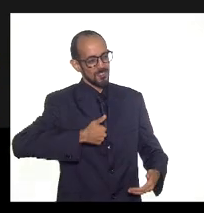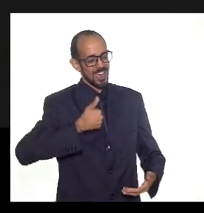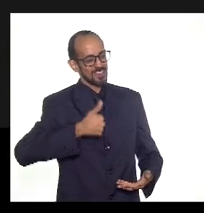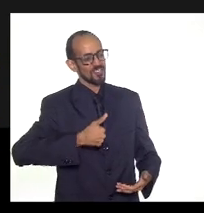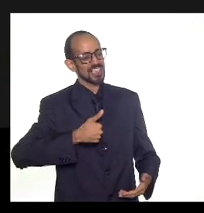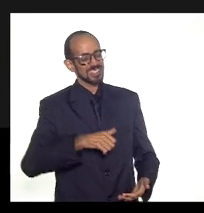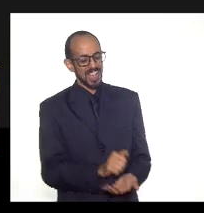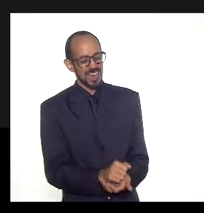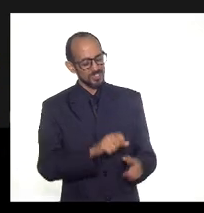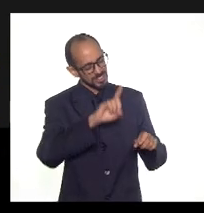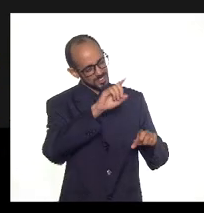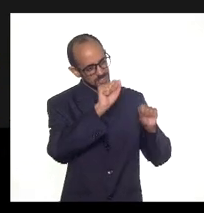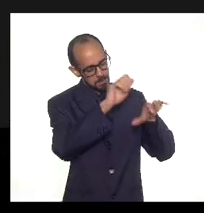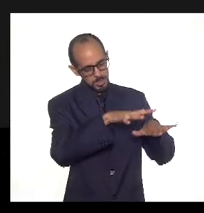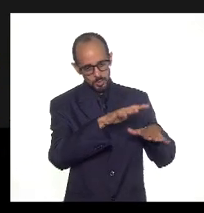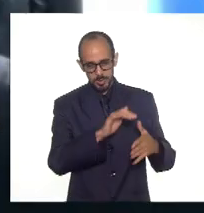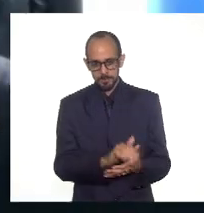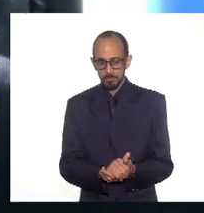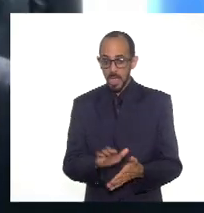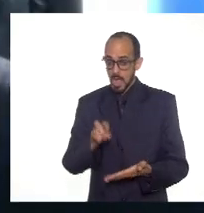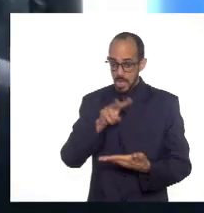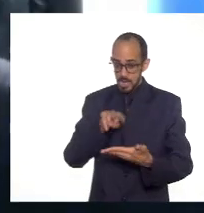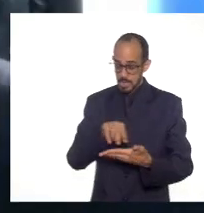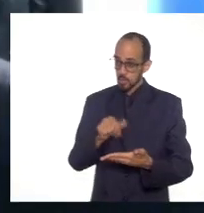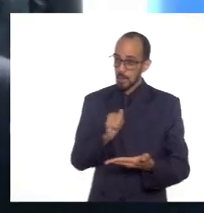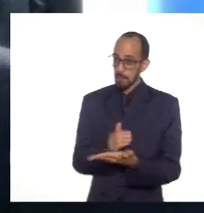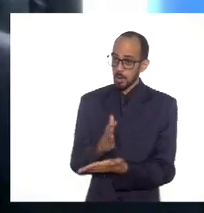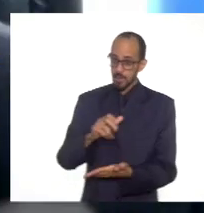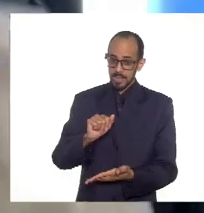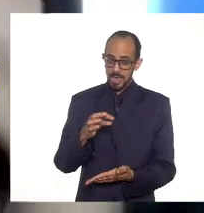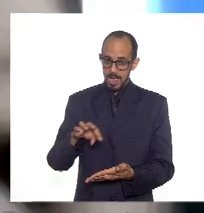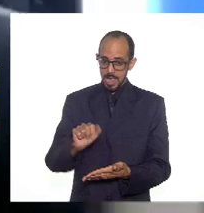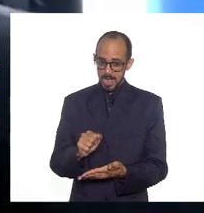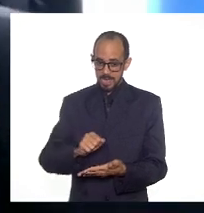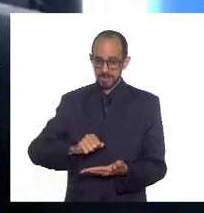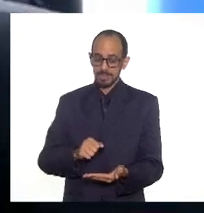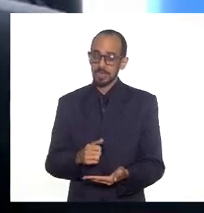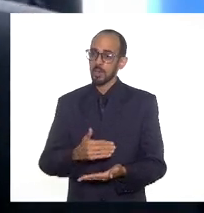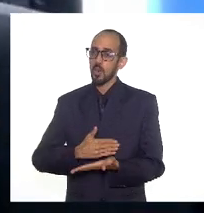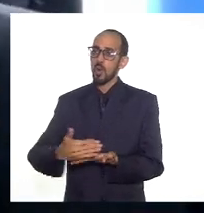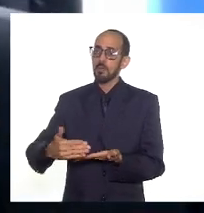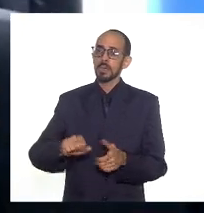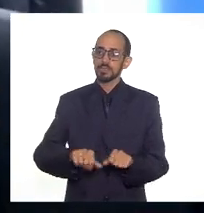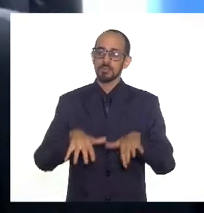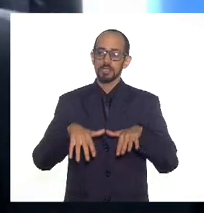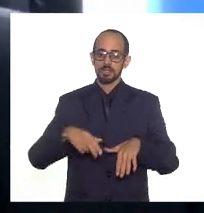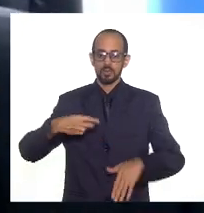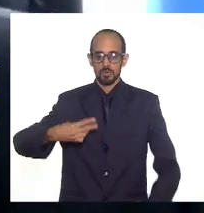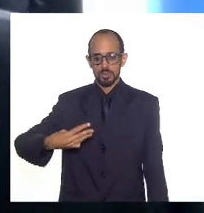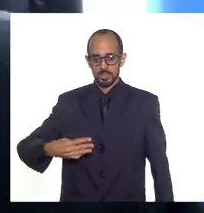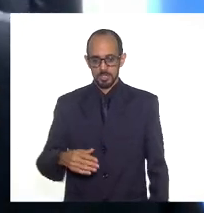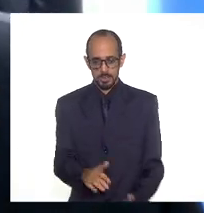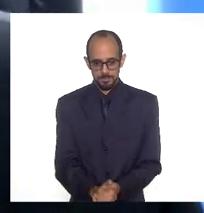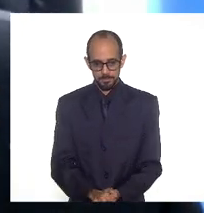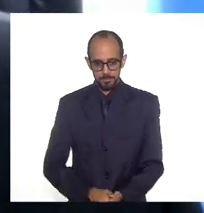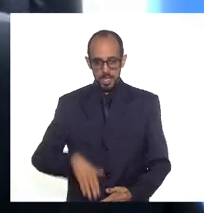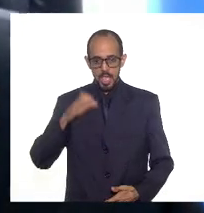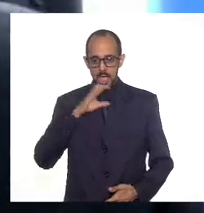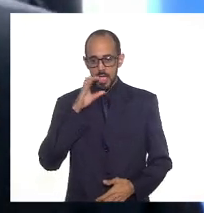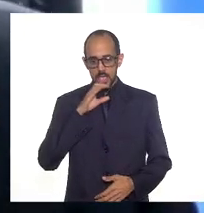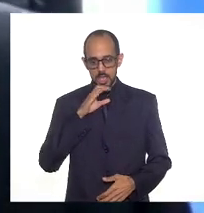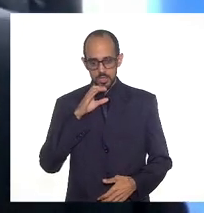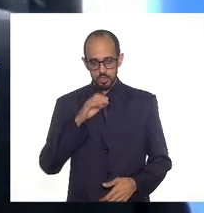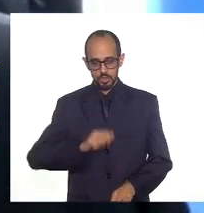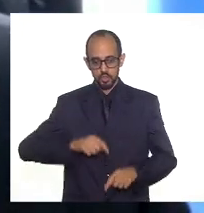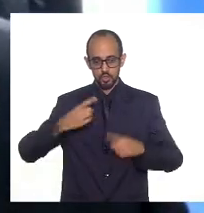uma vez, que Deus te abençoe. Líder, aprovada a ata, passe a ordem do dia. Em regime de urgência, em discussão